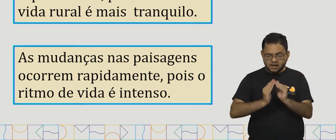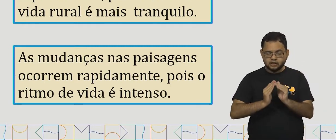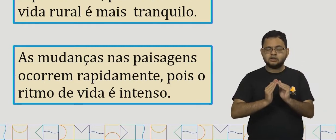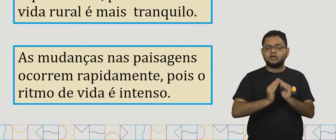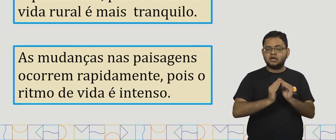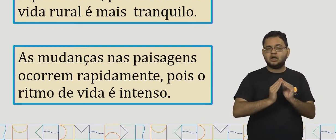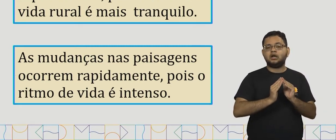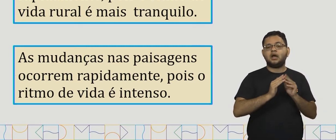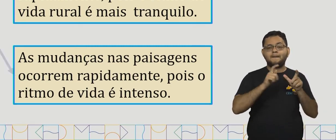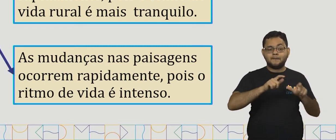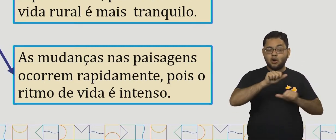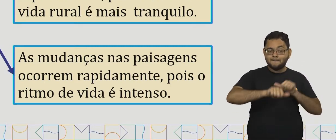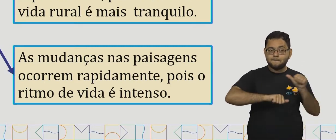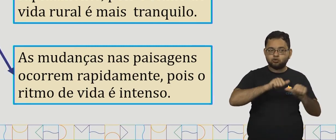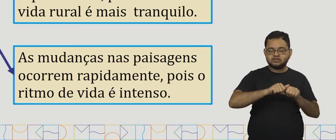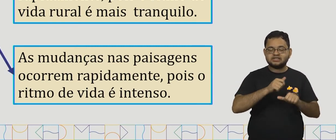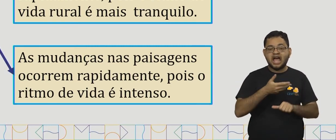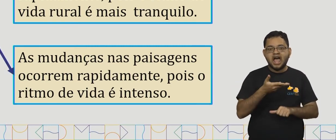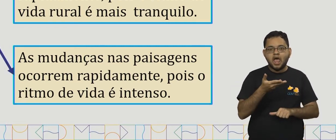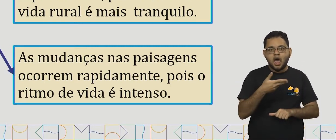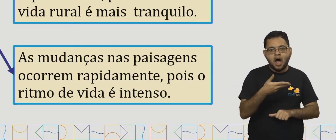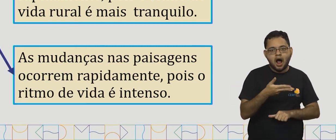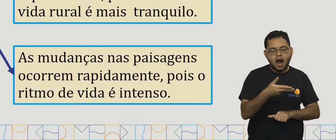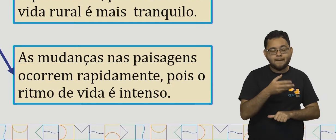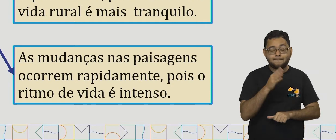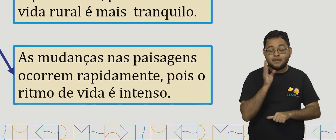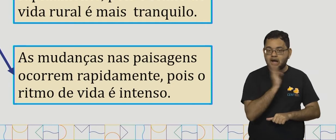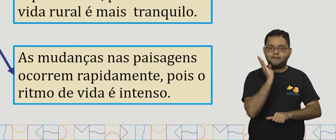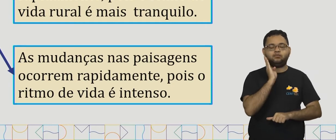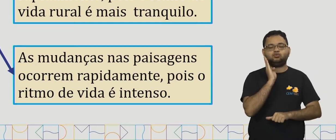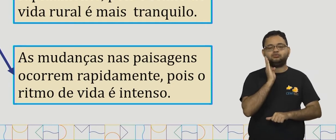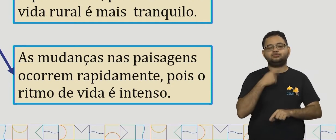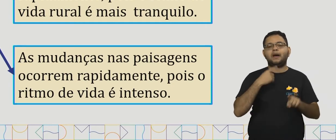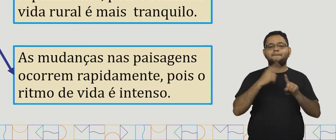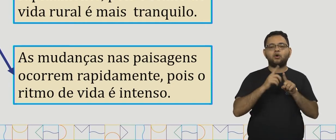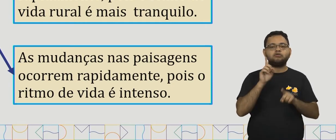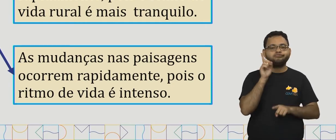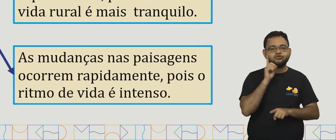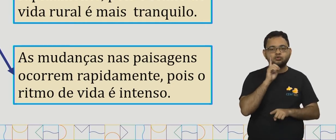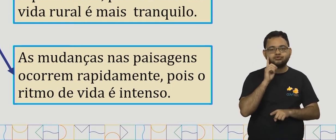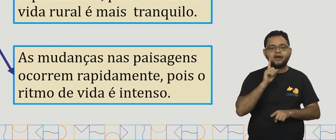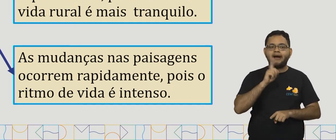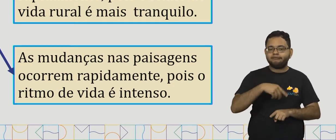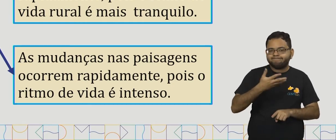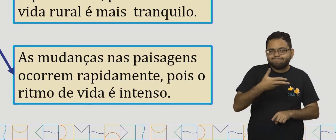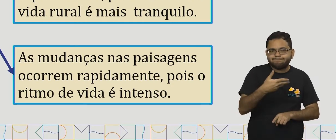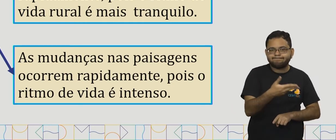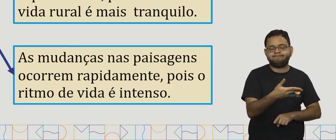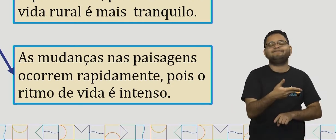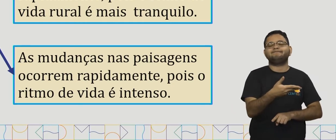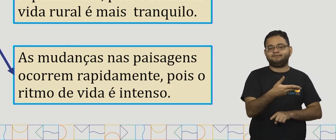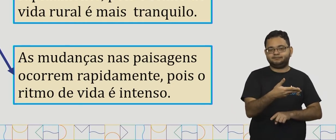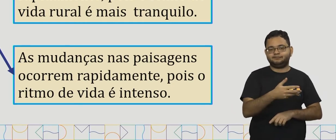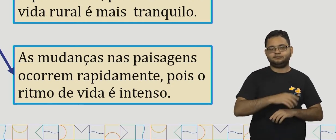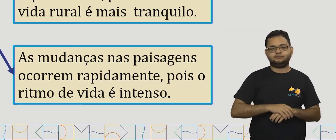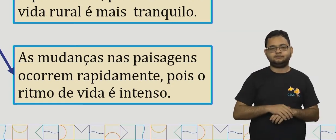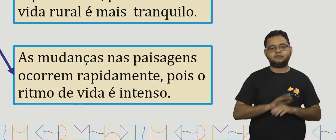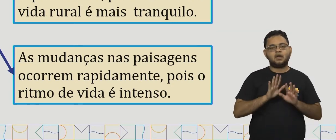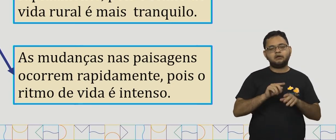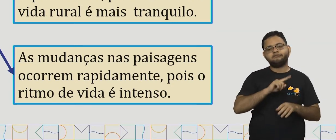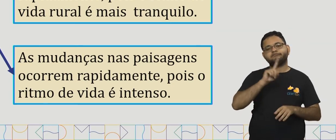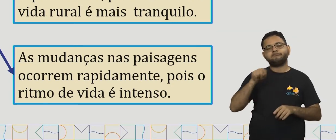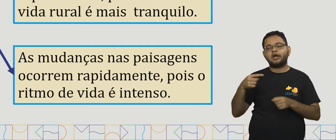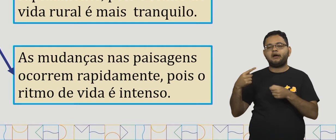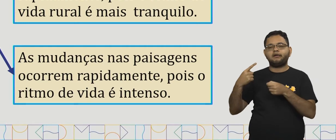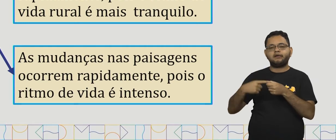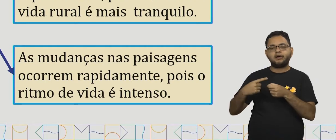nas paisagens ocorrem rapidamente, pois o ritmo de vida é intenso. Já no campo e